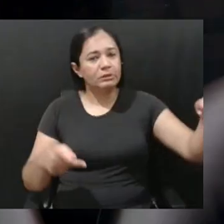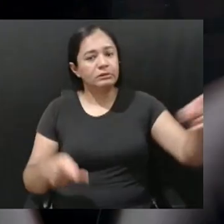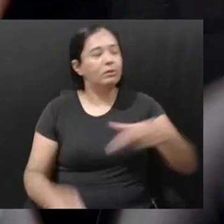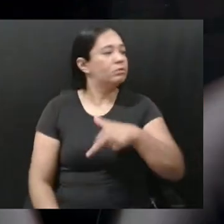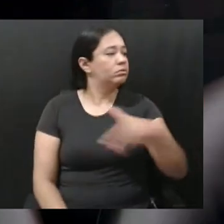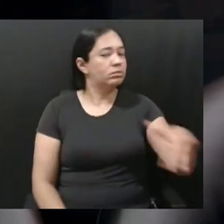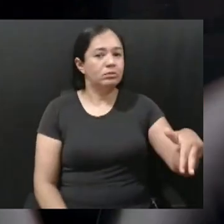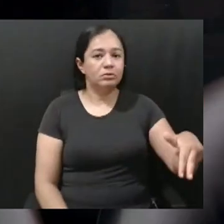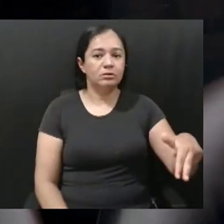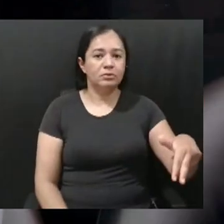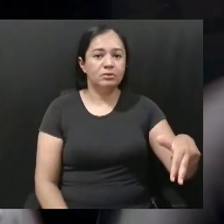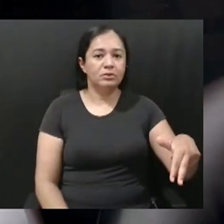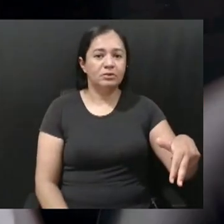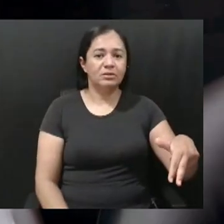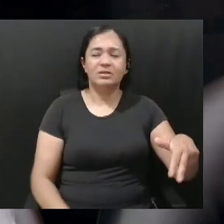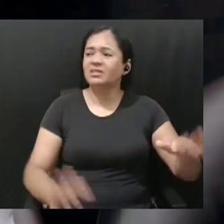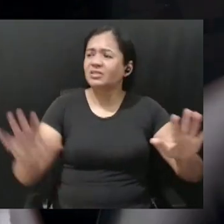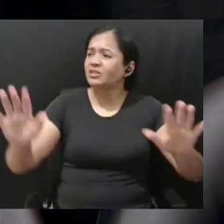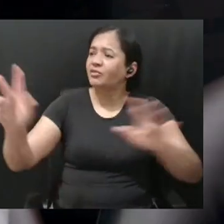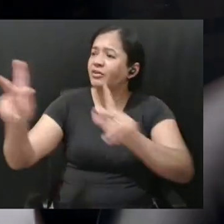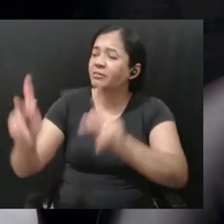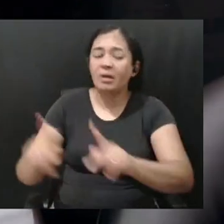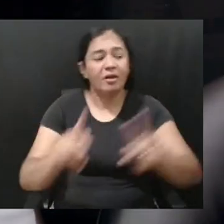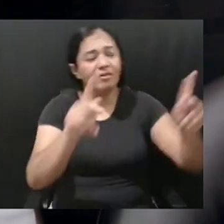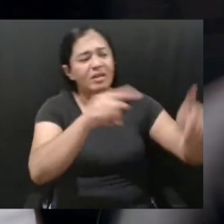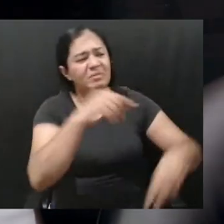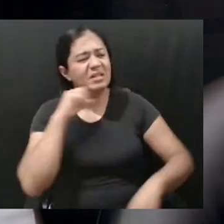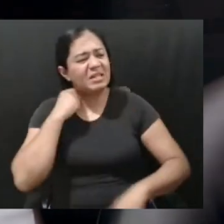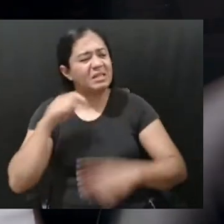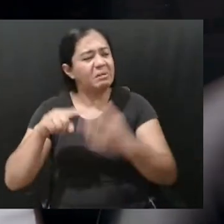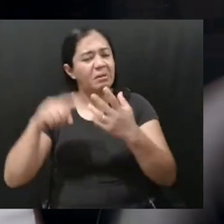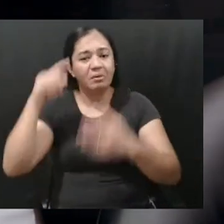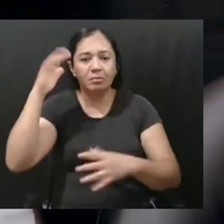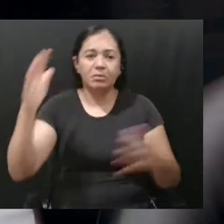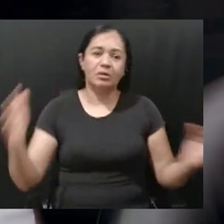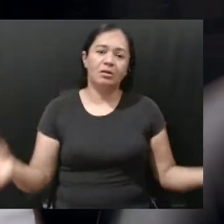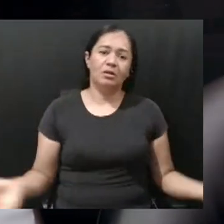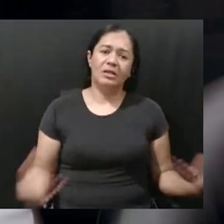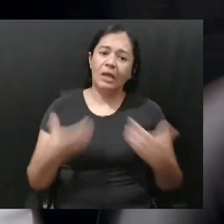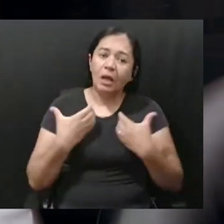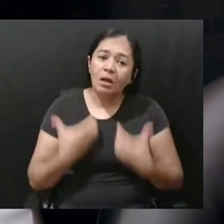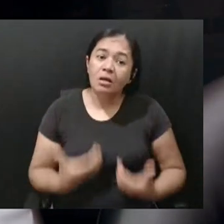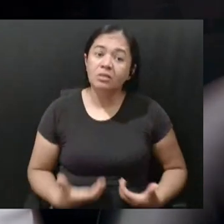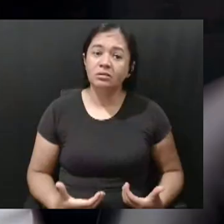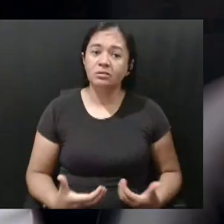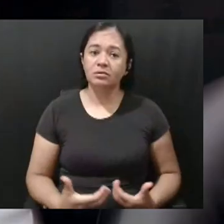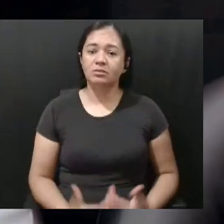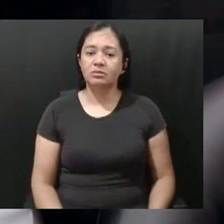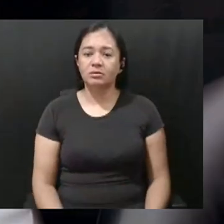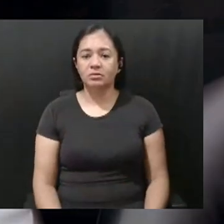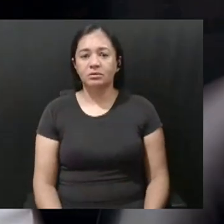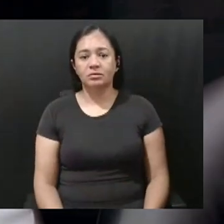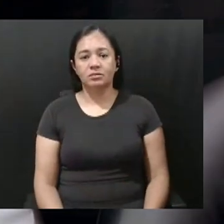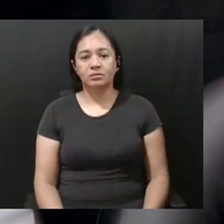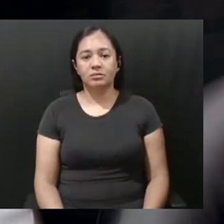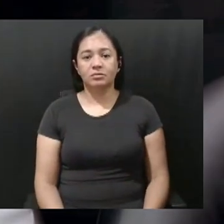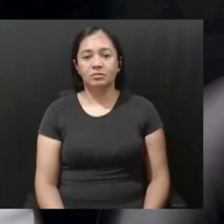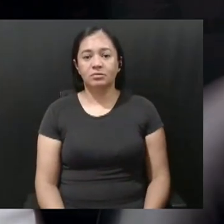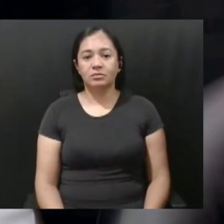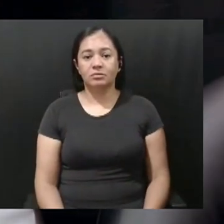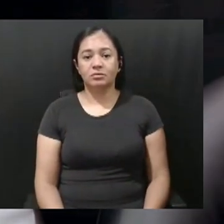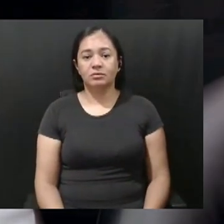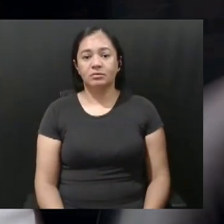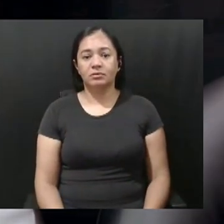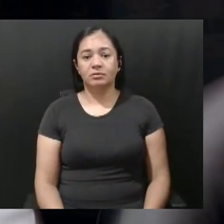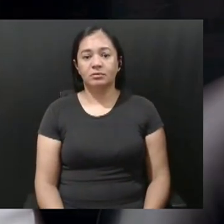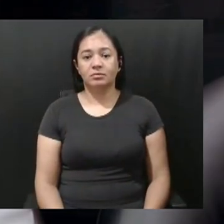não, mas é que ele tá estressado, né? Imagina que cansativo é você tá fazendo isso em toda a festa, né? É muito importante ter